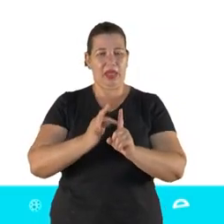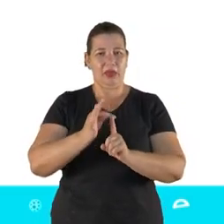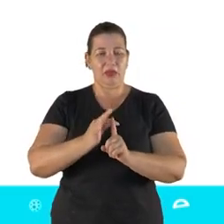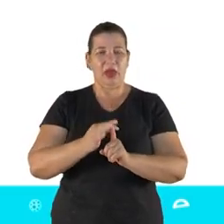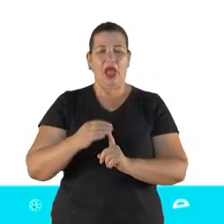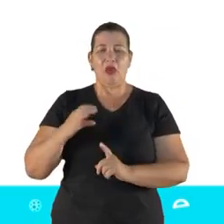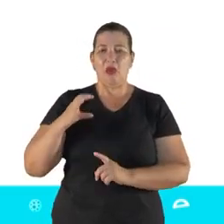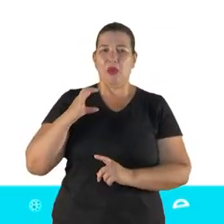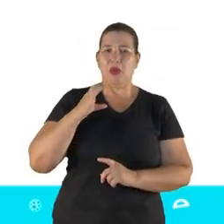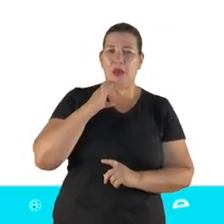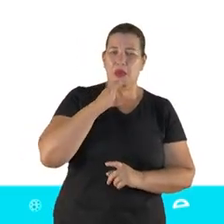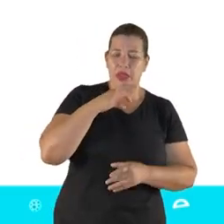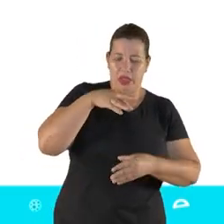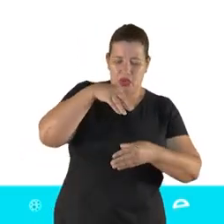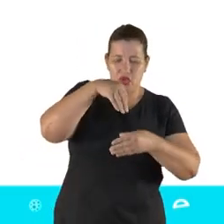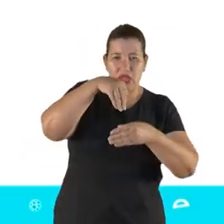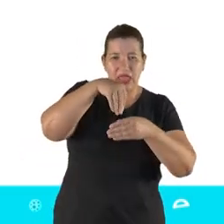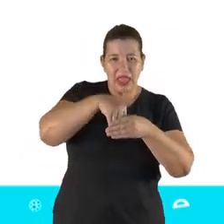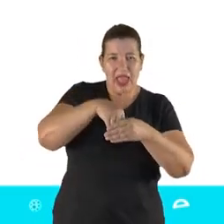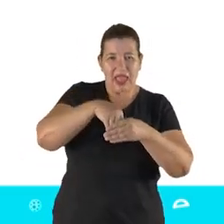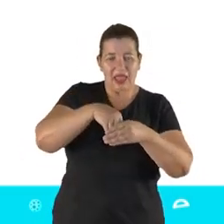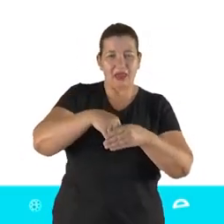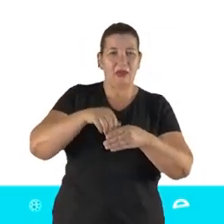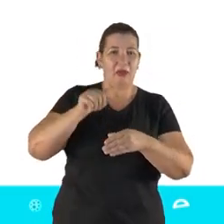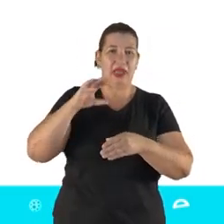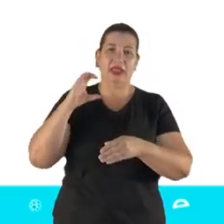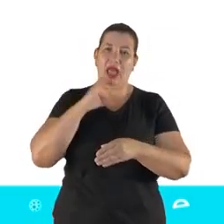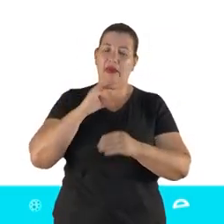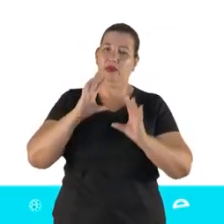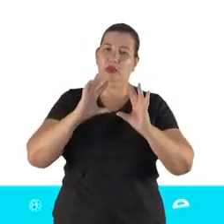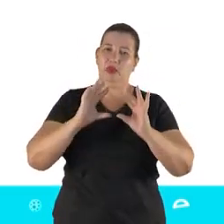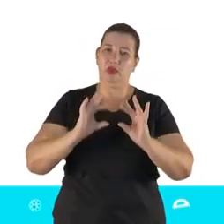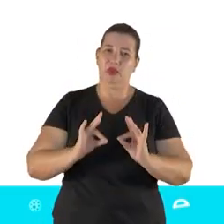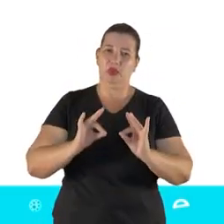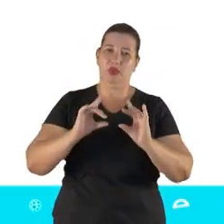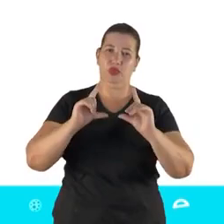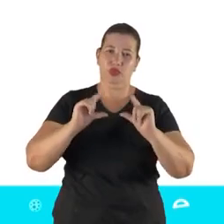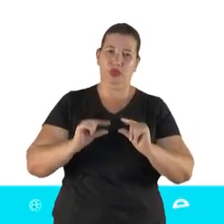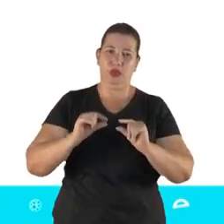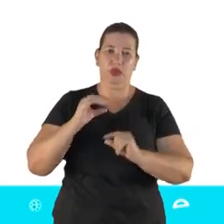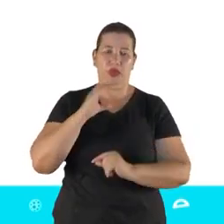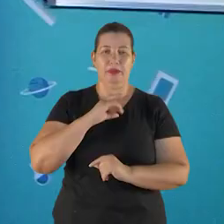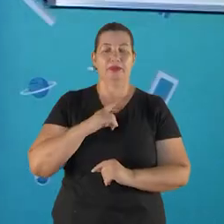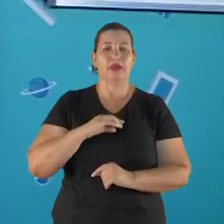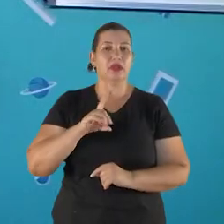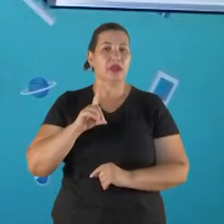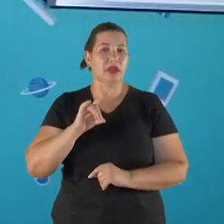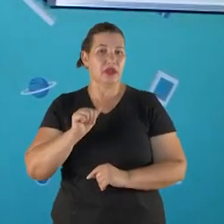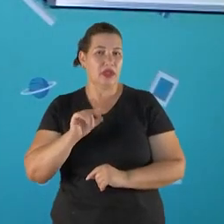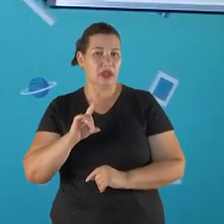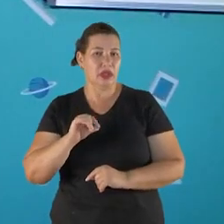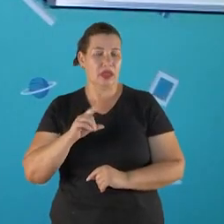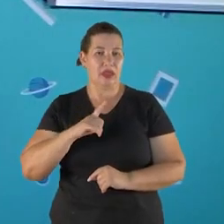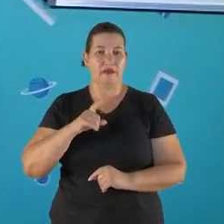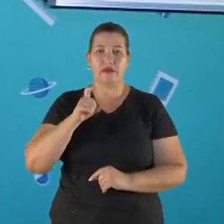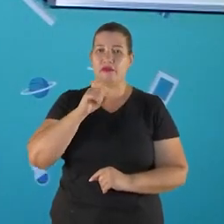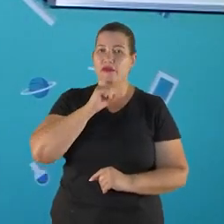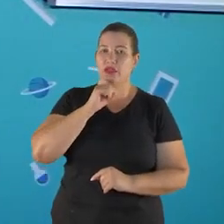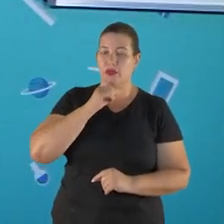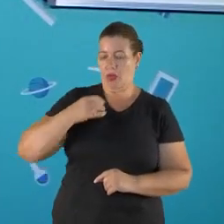permite a saída do calor do líquido no interior da lata mais rapidamente. Nos dias